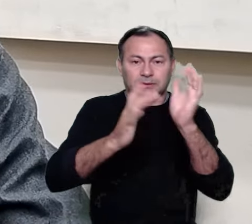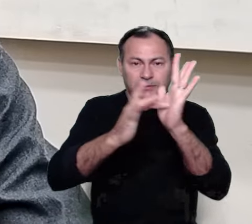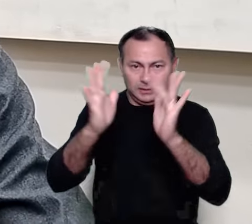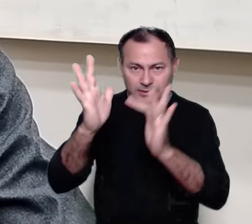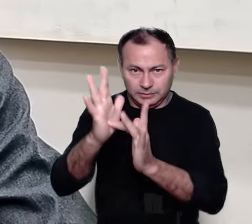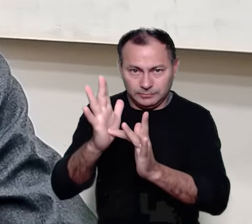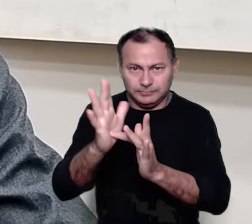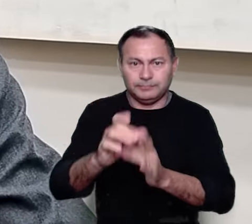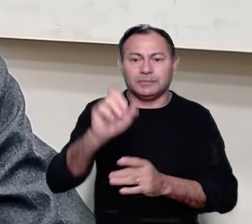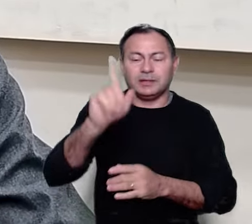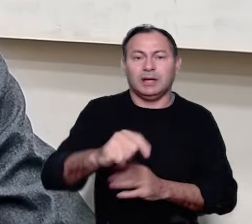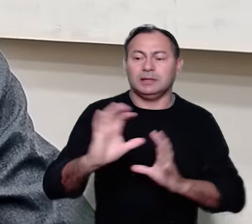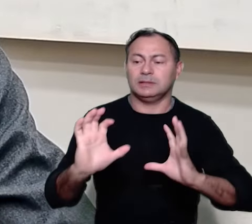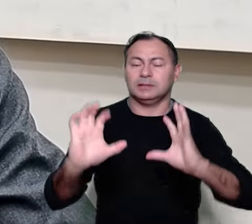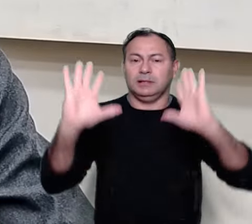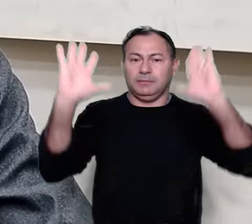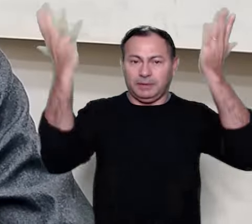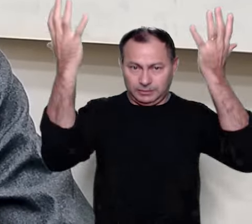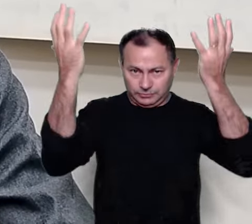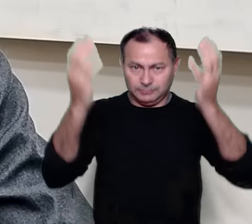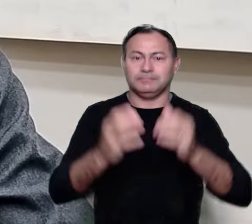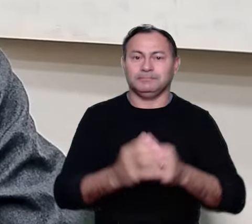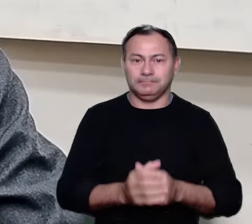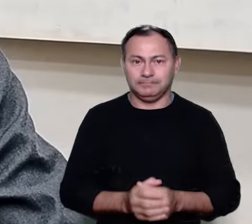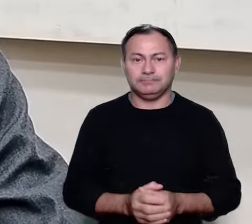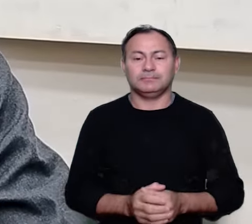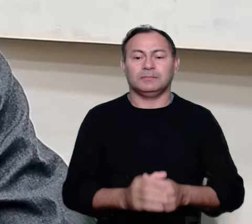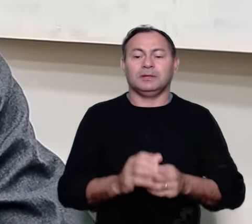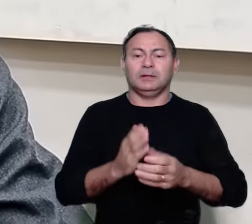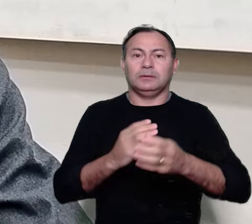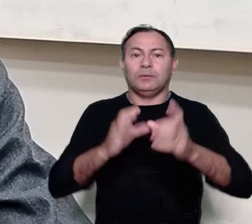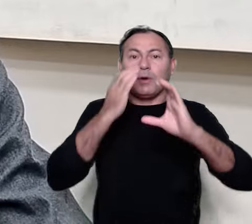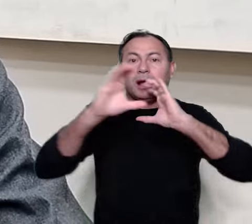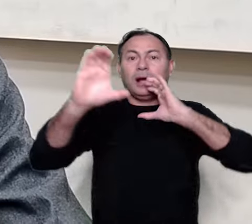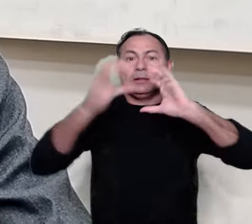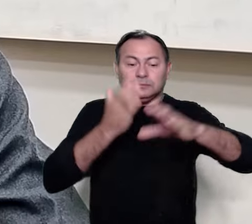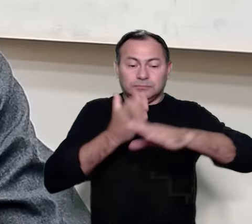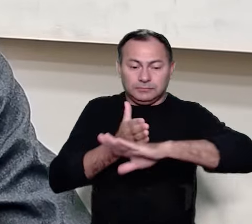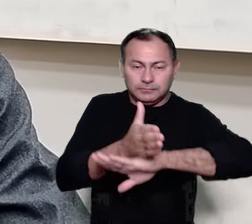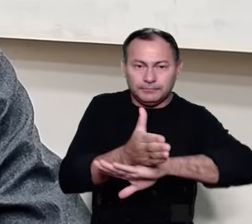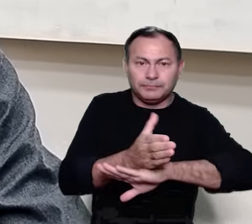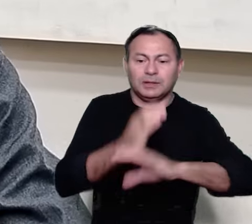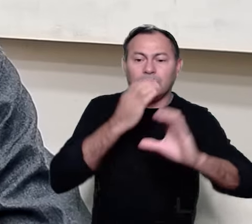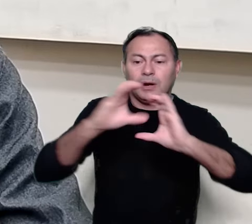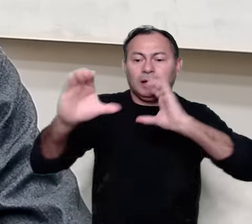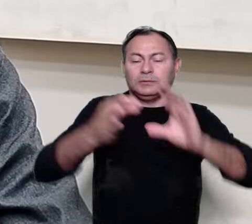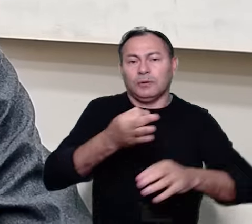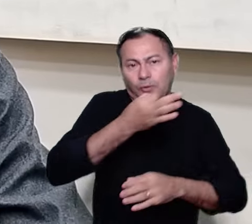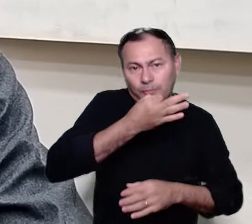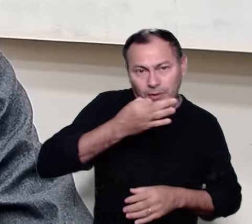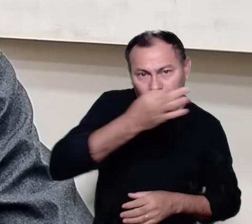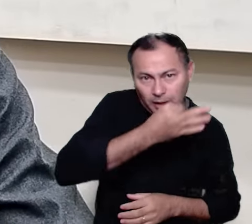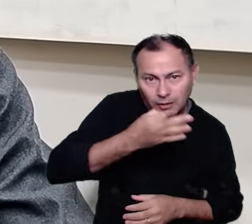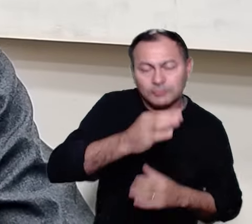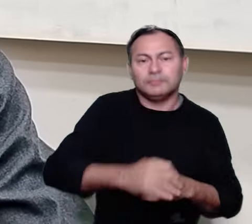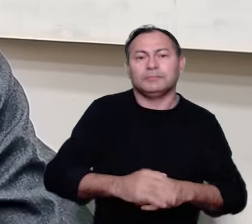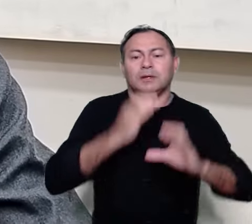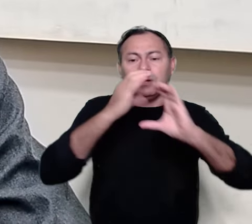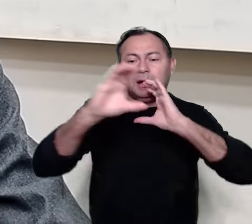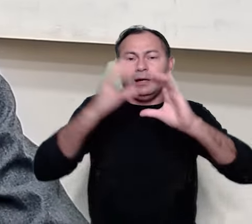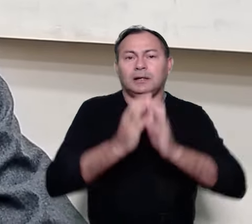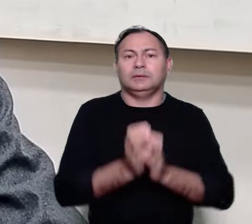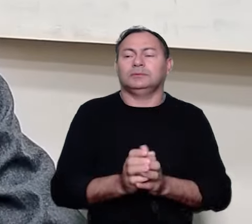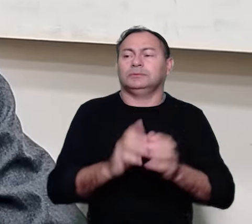de Cristo que é celebrado. Um canto de entrada, um canto de comunhão, os